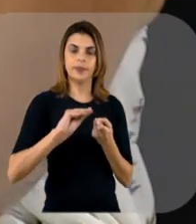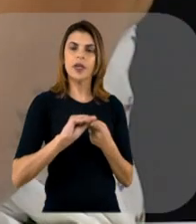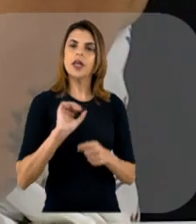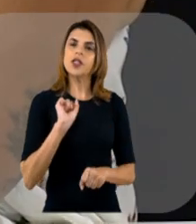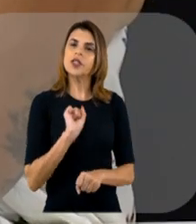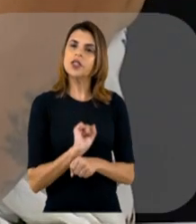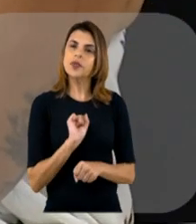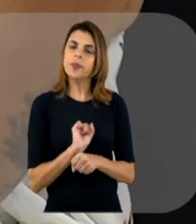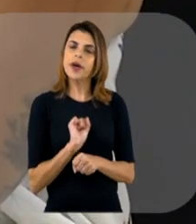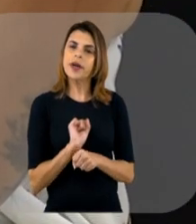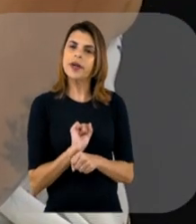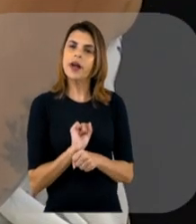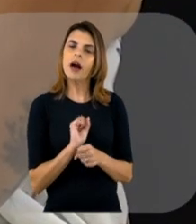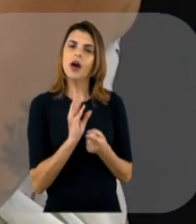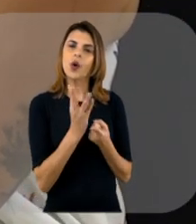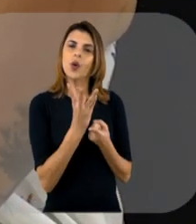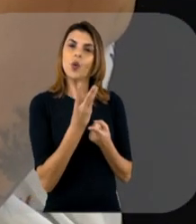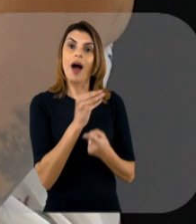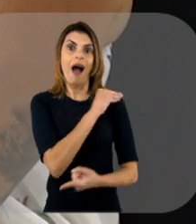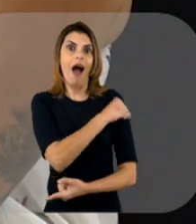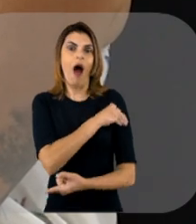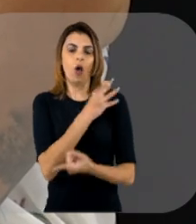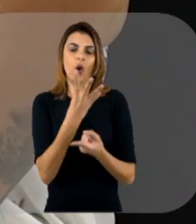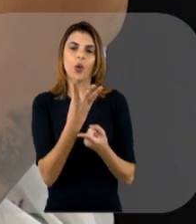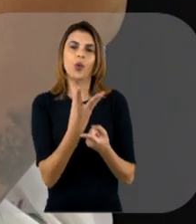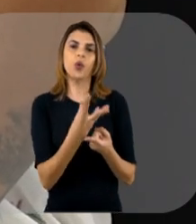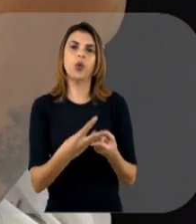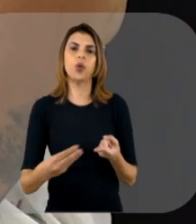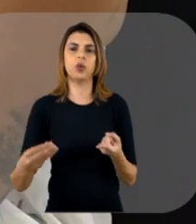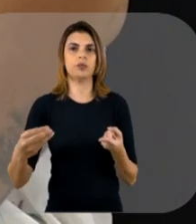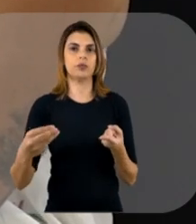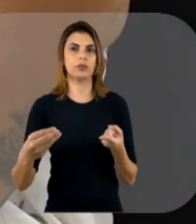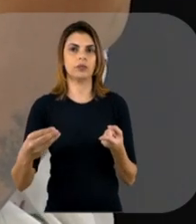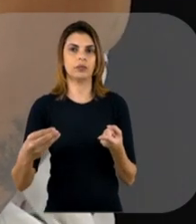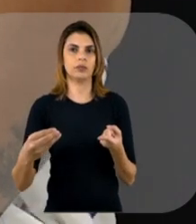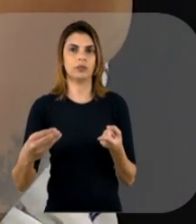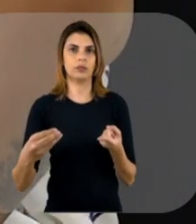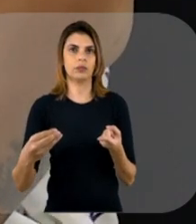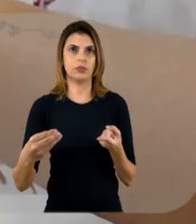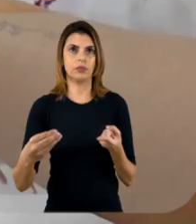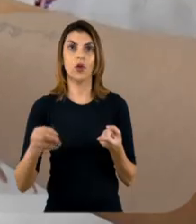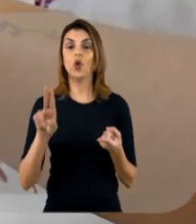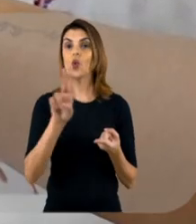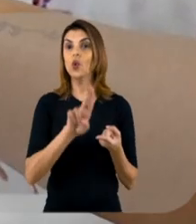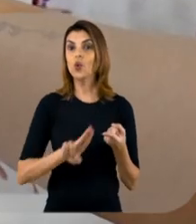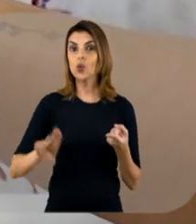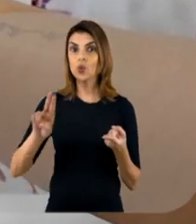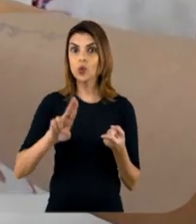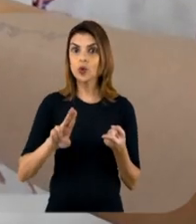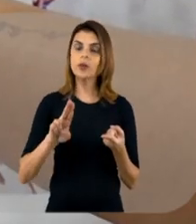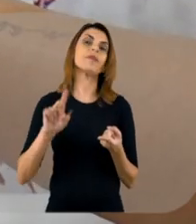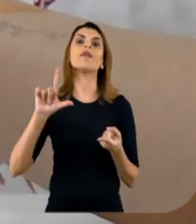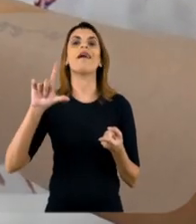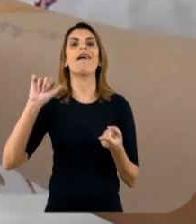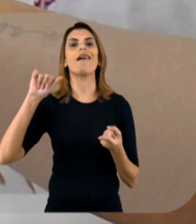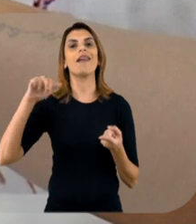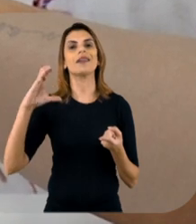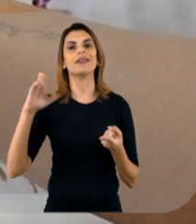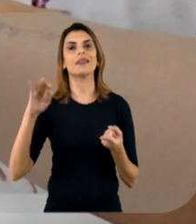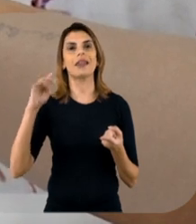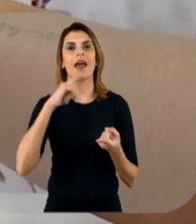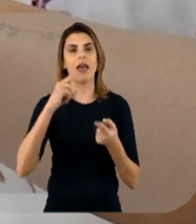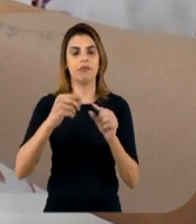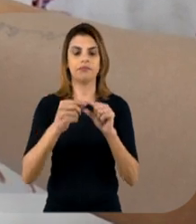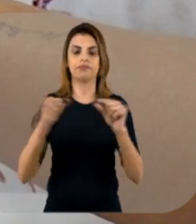e esperar alguns segundos para que o álcool possa evaporar utilizamos então a